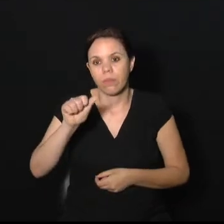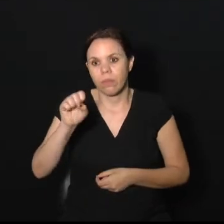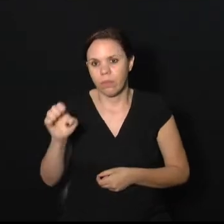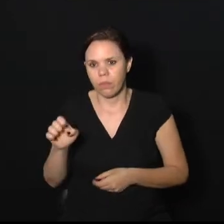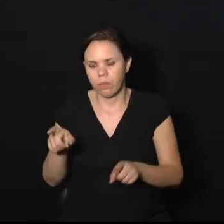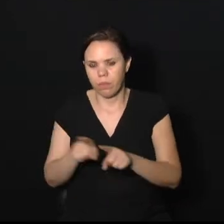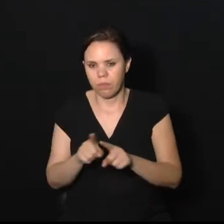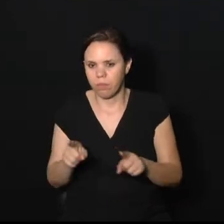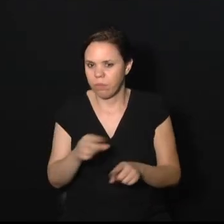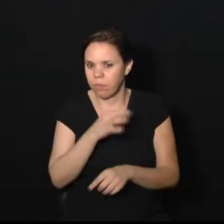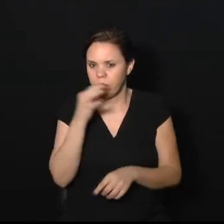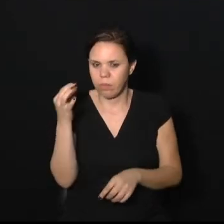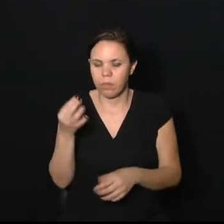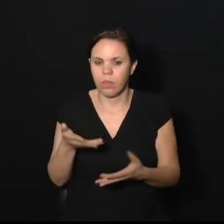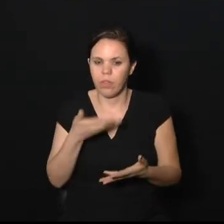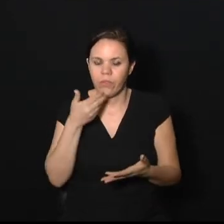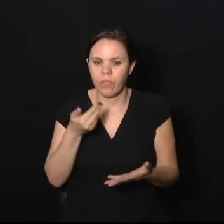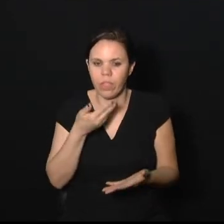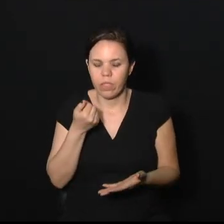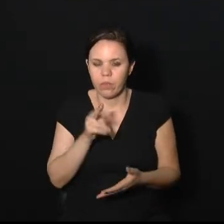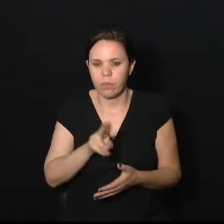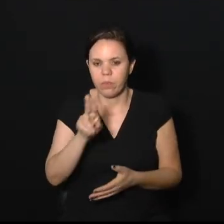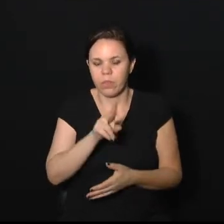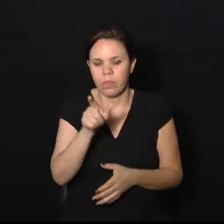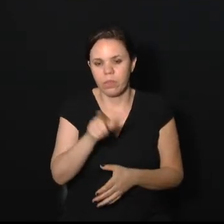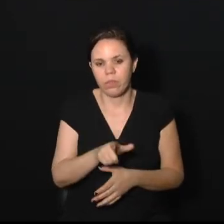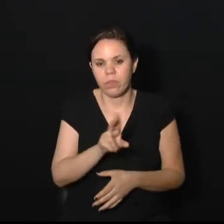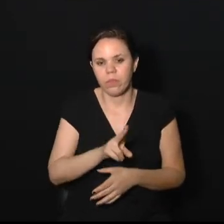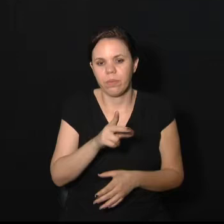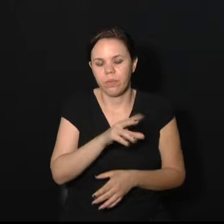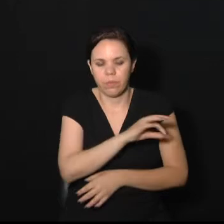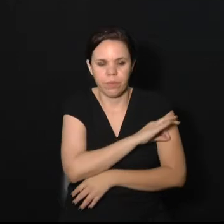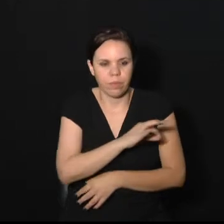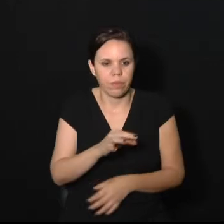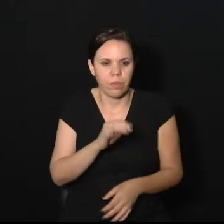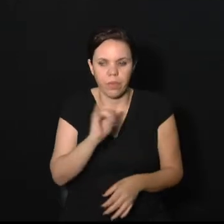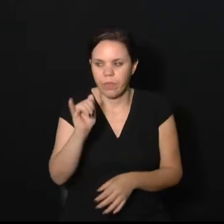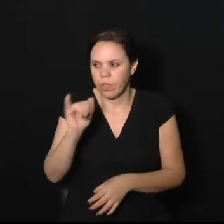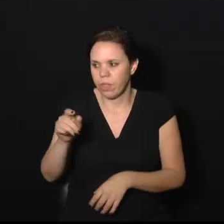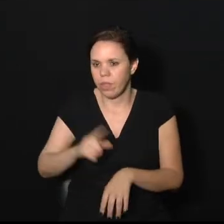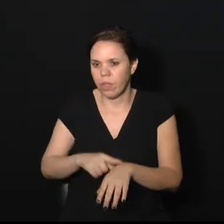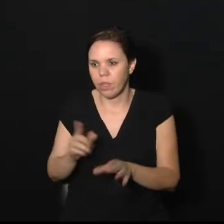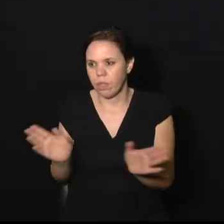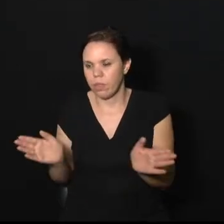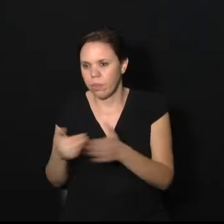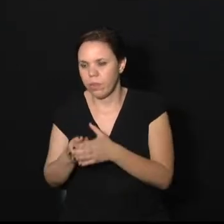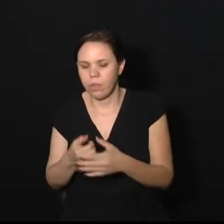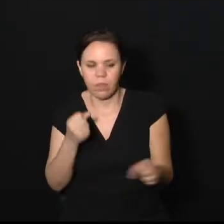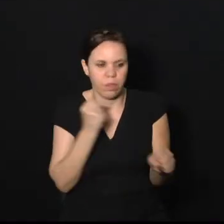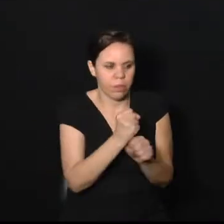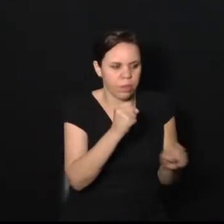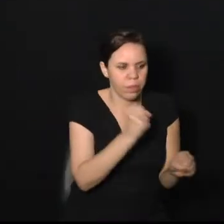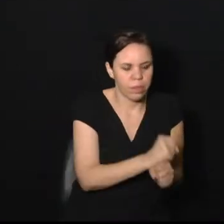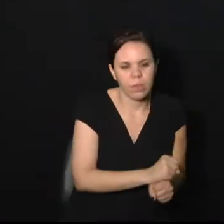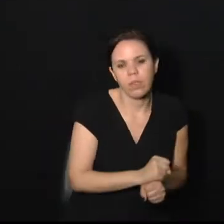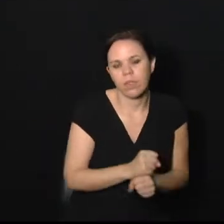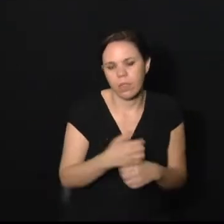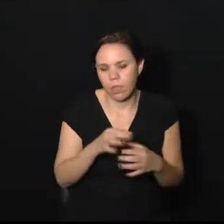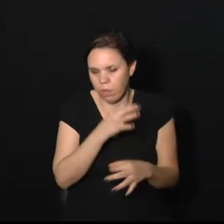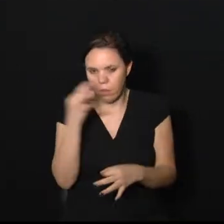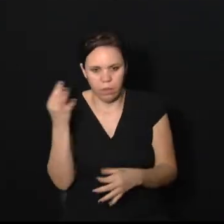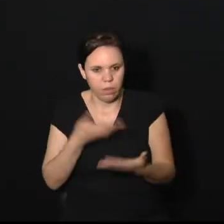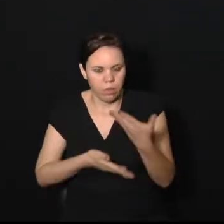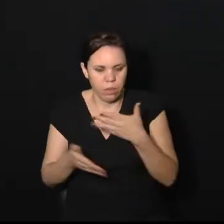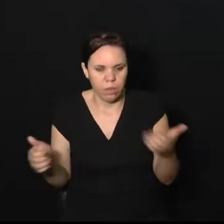muito relevante, muito mais relevante também para o usuário, porque a Prefeitura avisa quando está fechando uma rua, quando está reformando. Então, se tornou uma troca